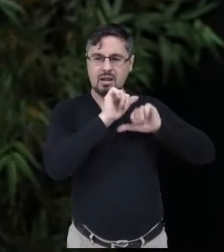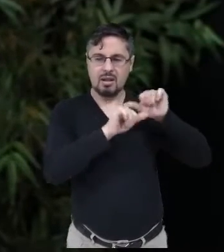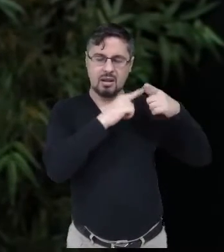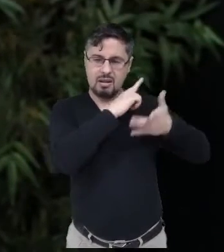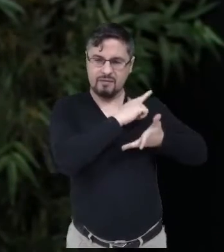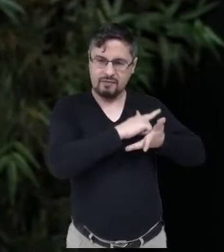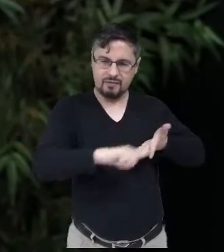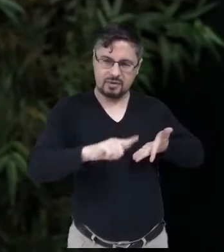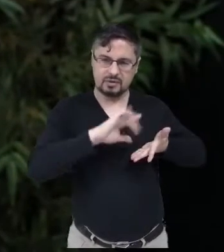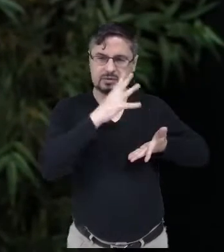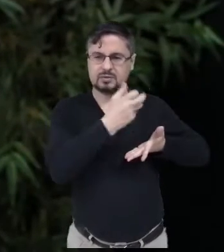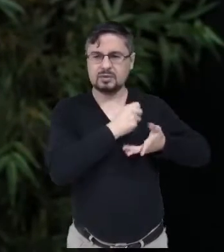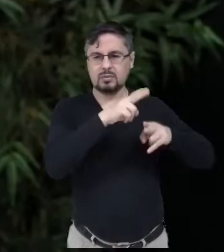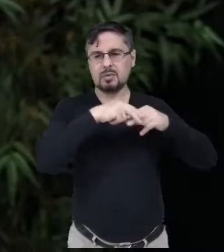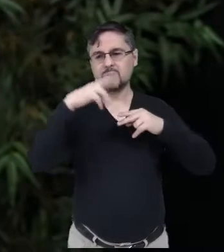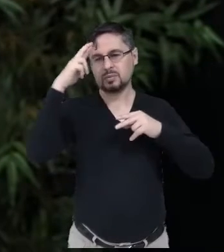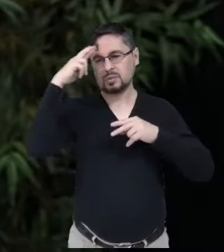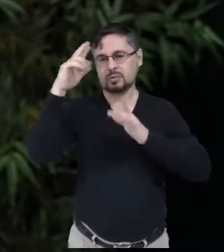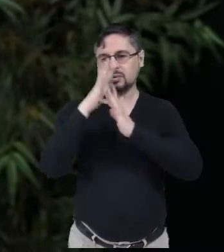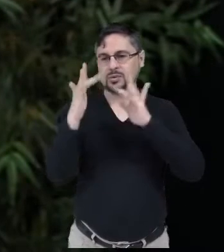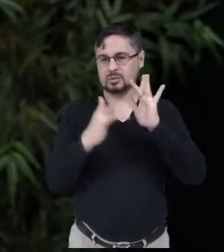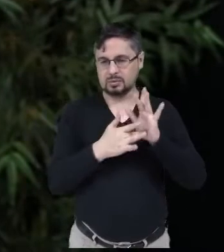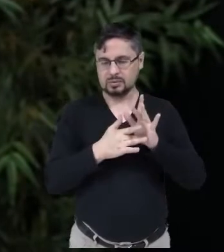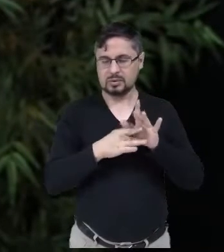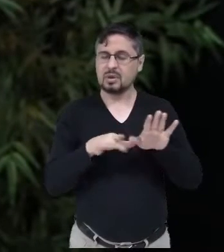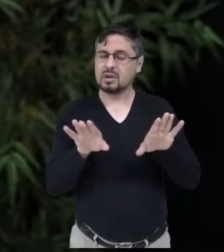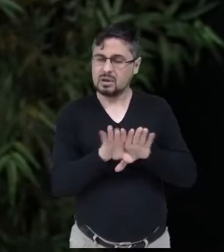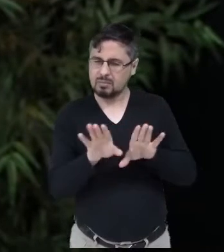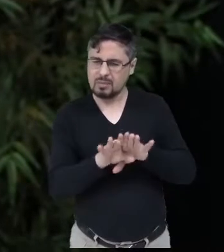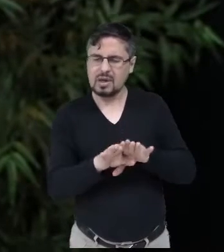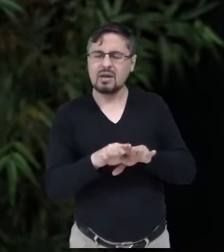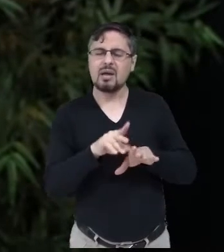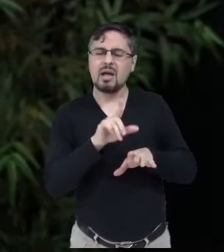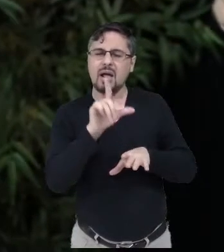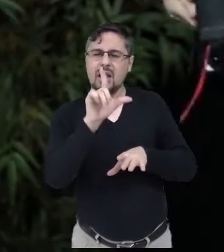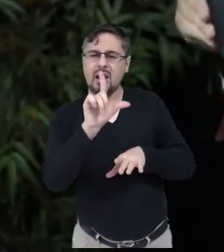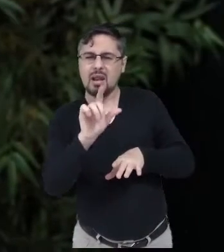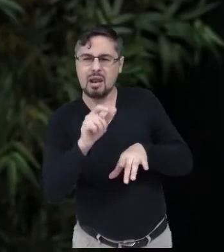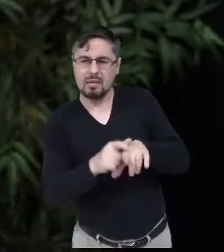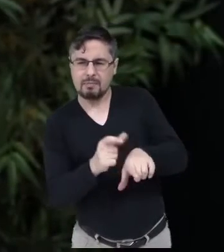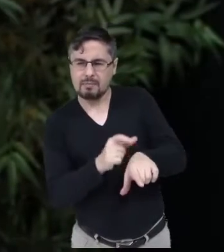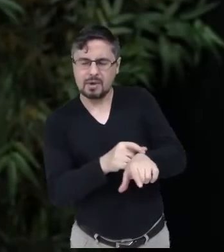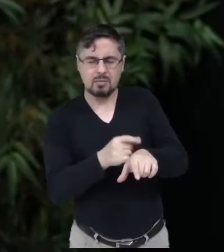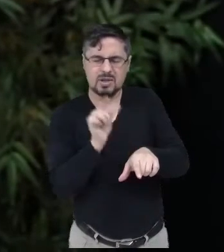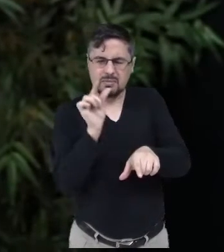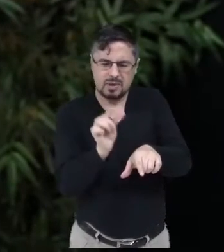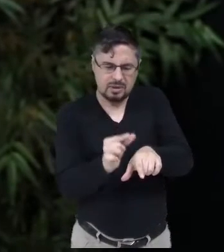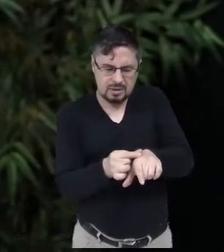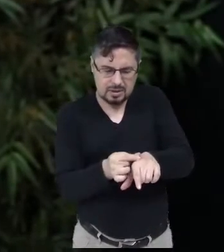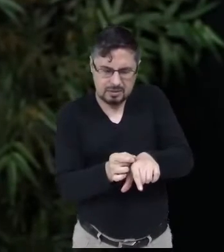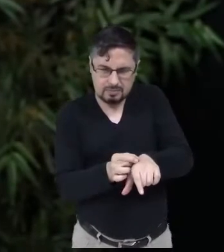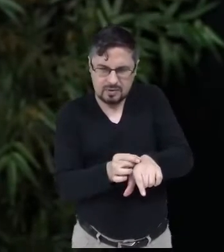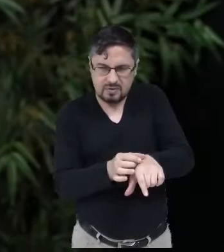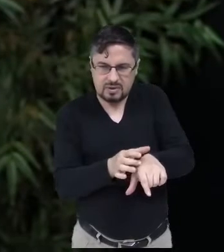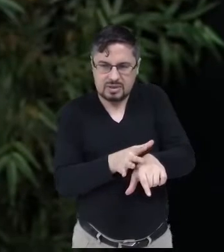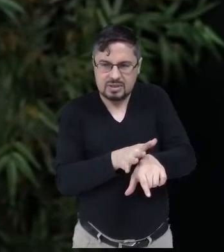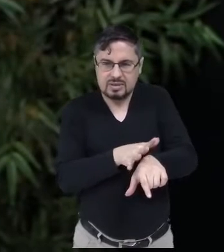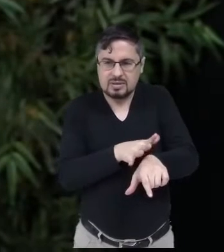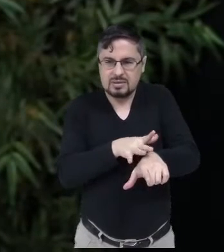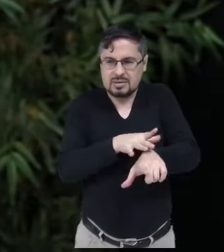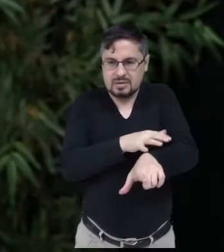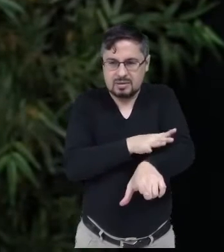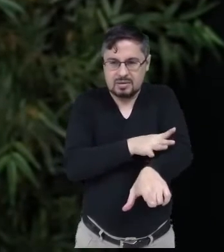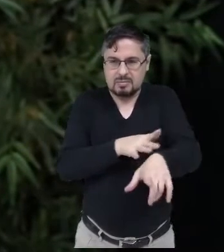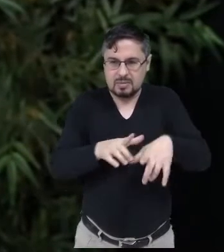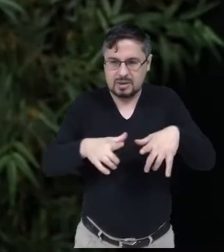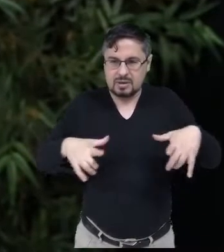Também a lepra começa de maneira pequena, de maneira sutil, e vai se espalhando. É o que vai dizer Levíticos capítulo 13, versículo